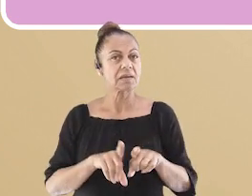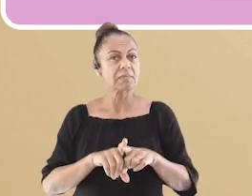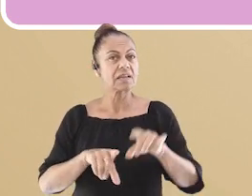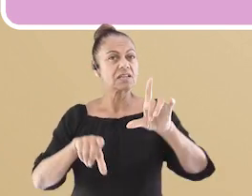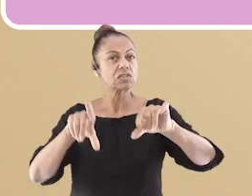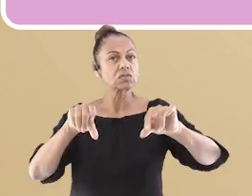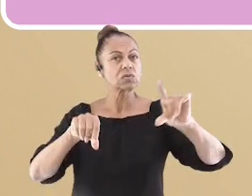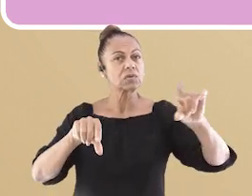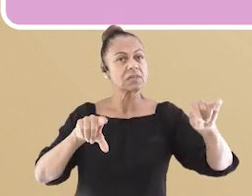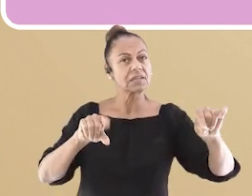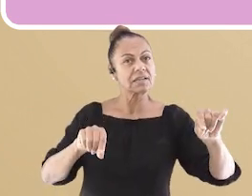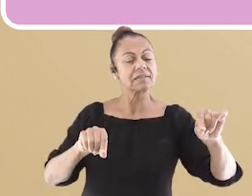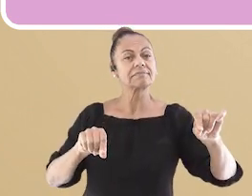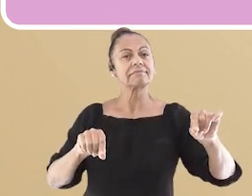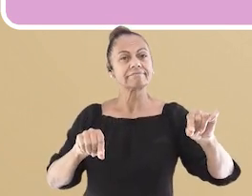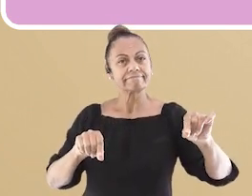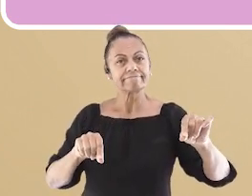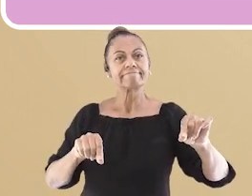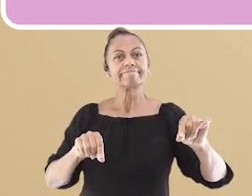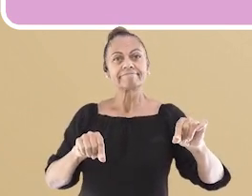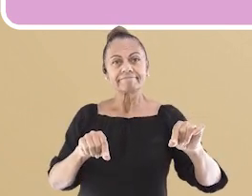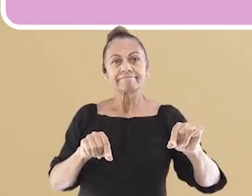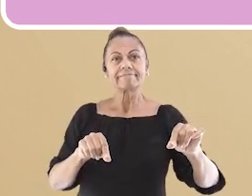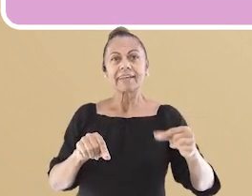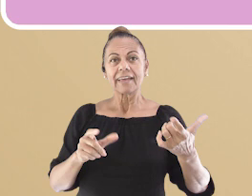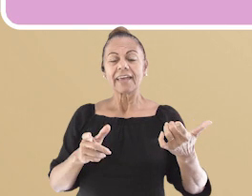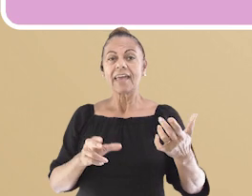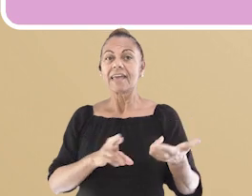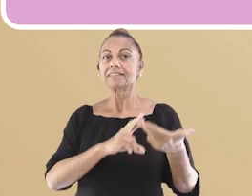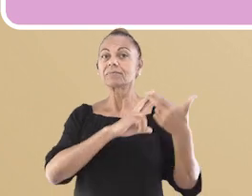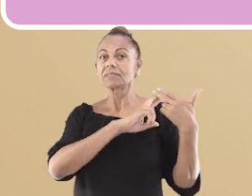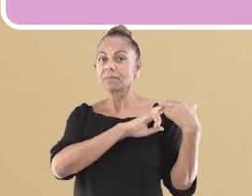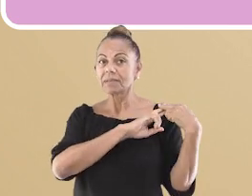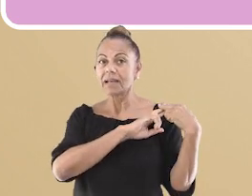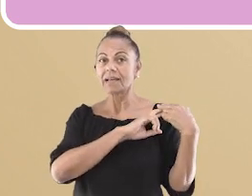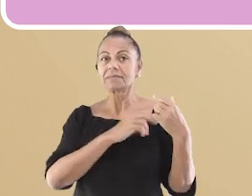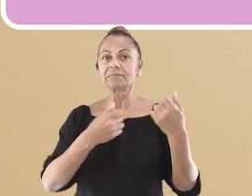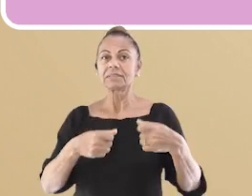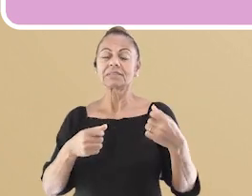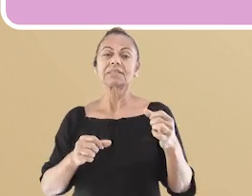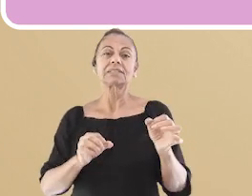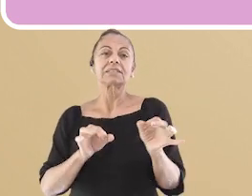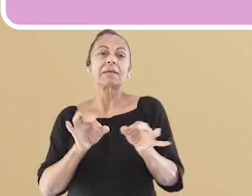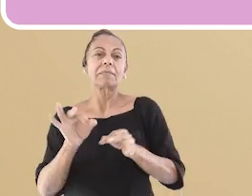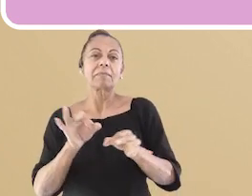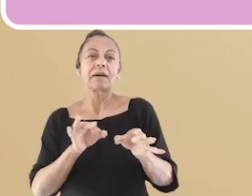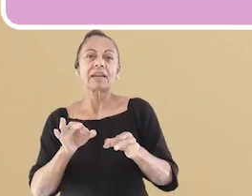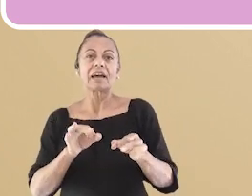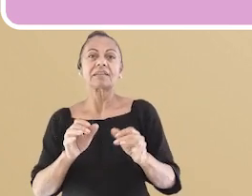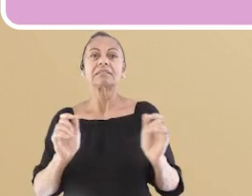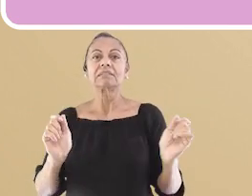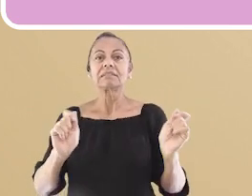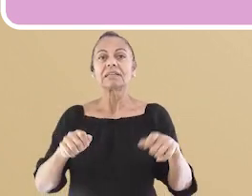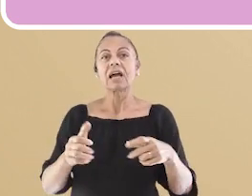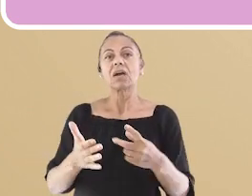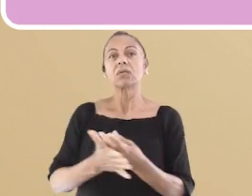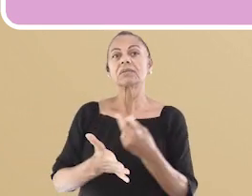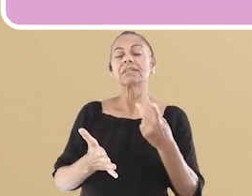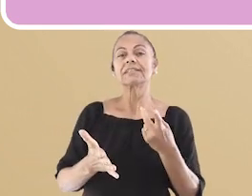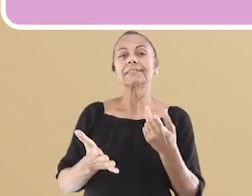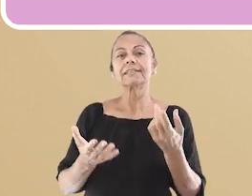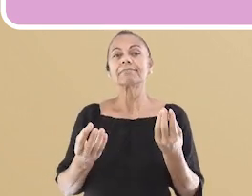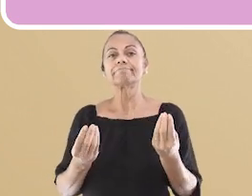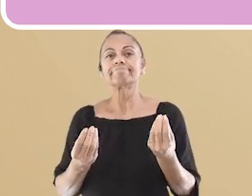também significa assumir riscos e responsabilidade. Estar preparado para lidar